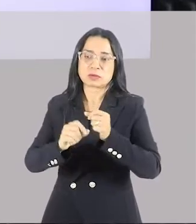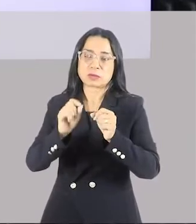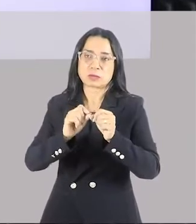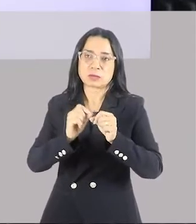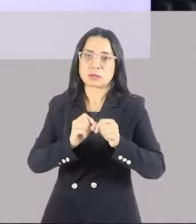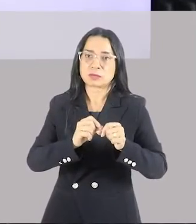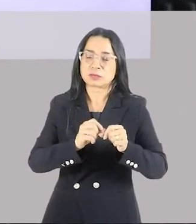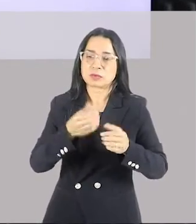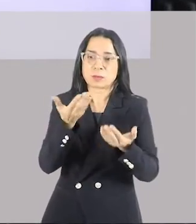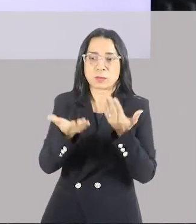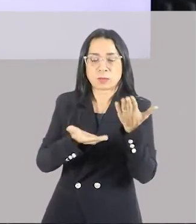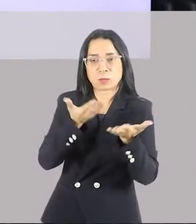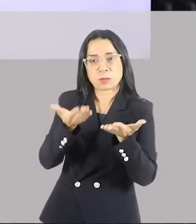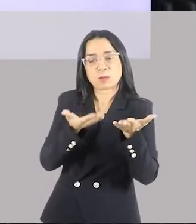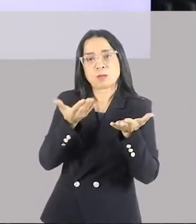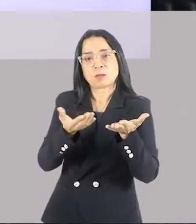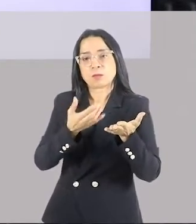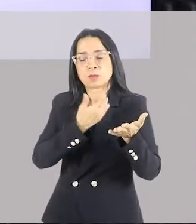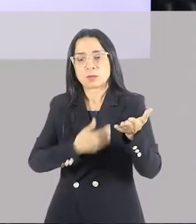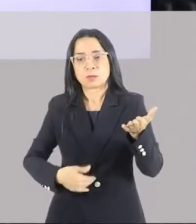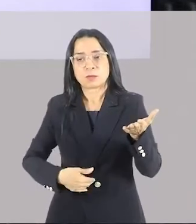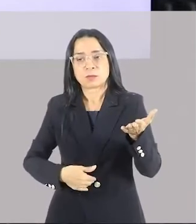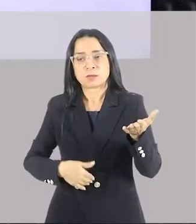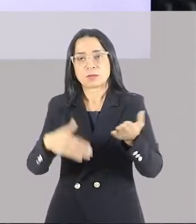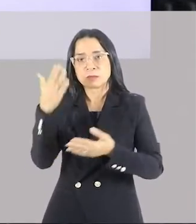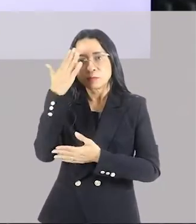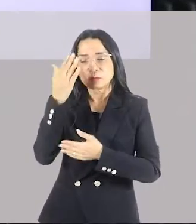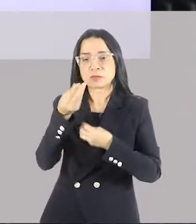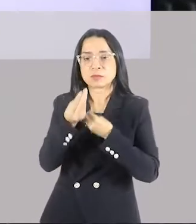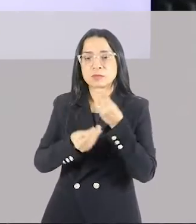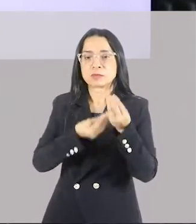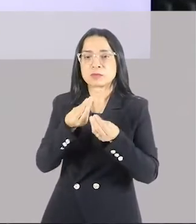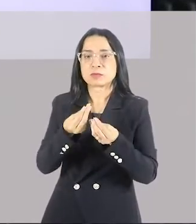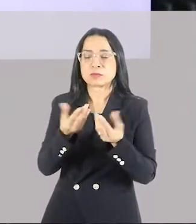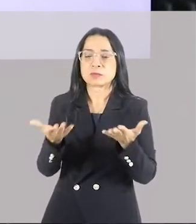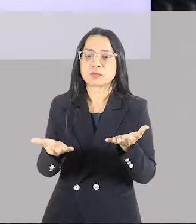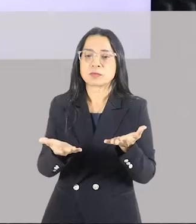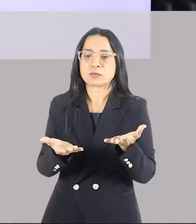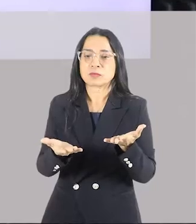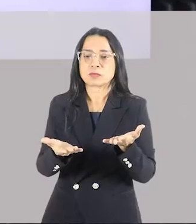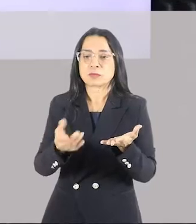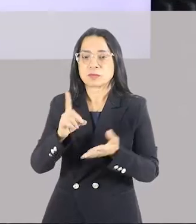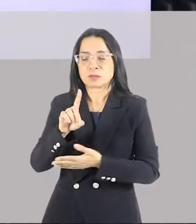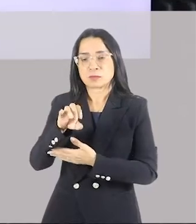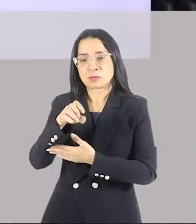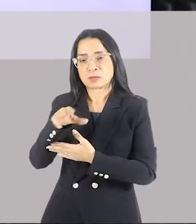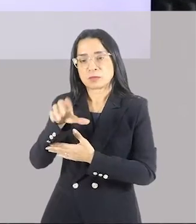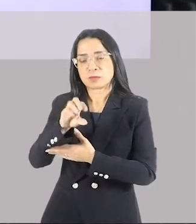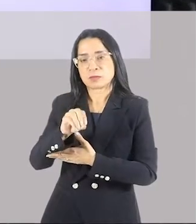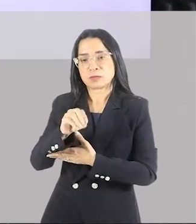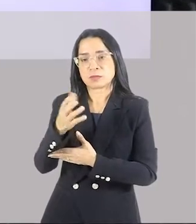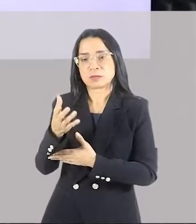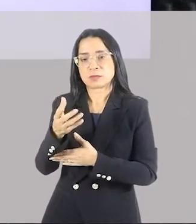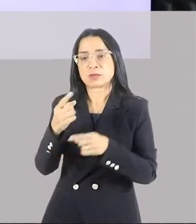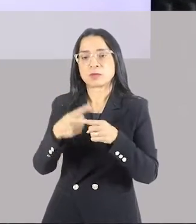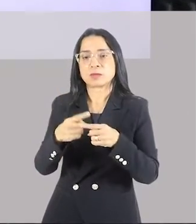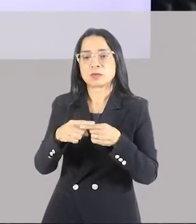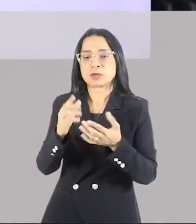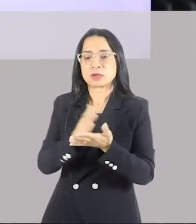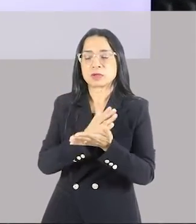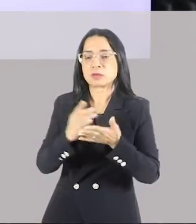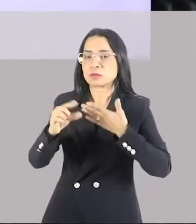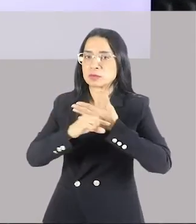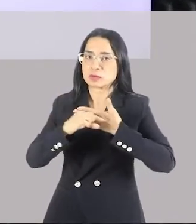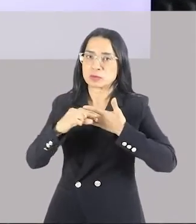público. Aqui nós vamos entender como sim, aqui nós vamos entender como uma forma de delegação, porque alguns outros doutrinadores entendem